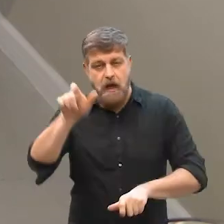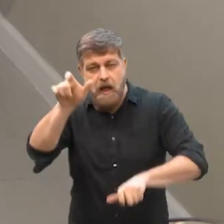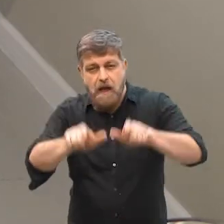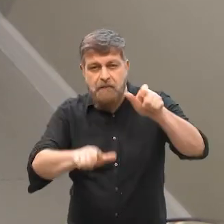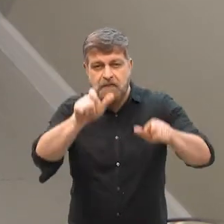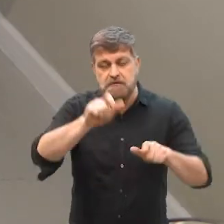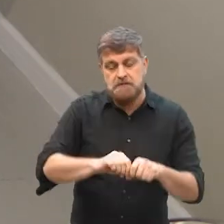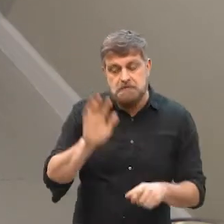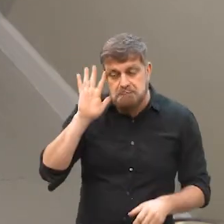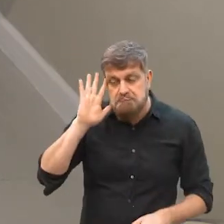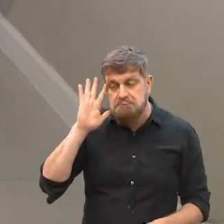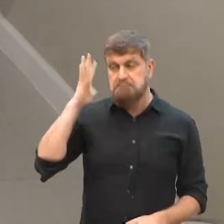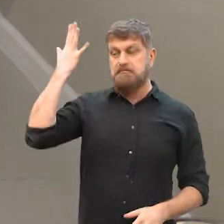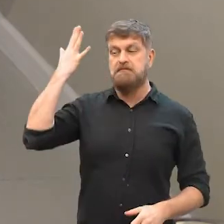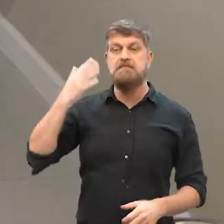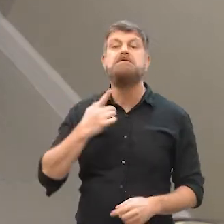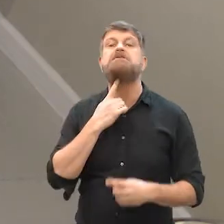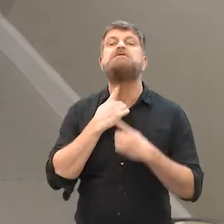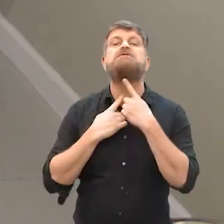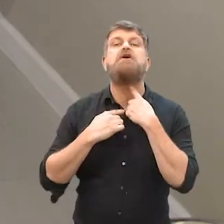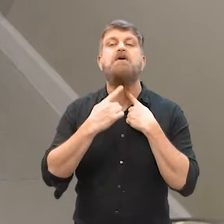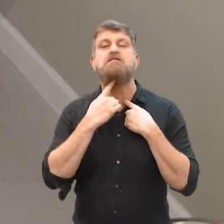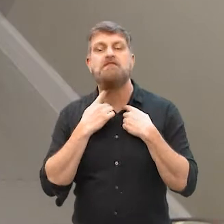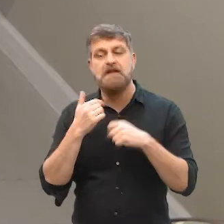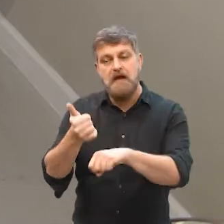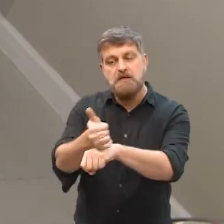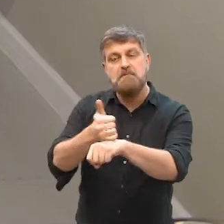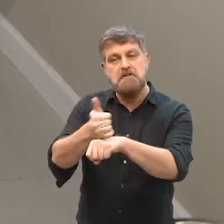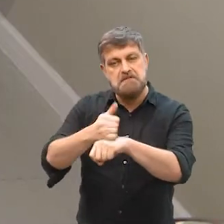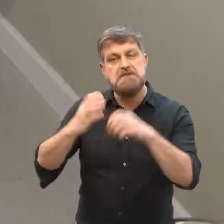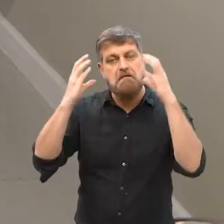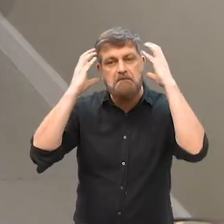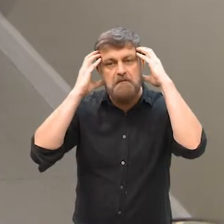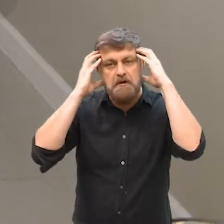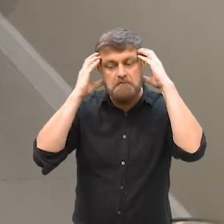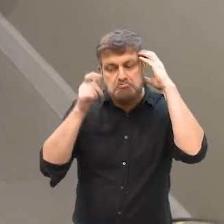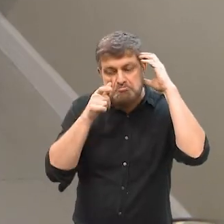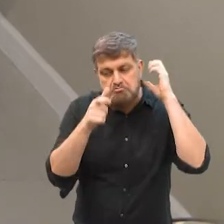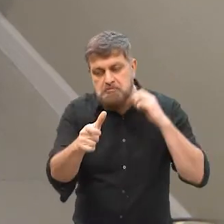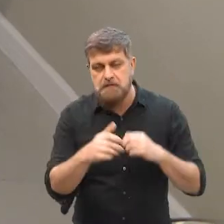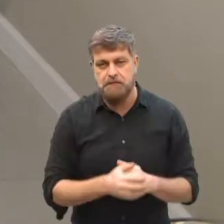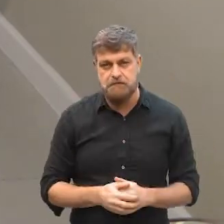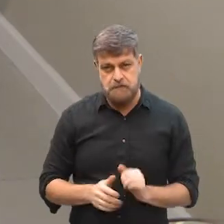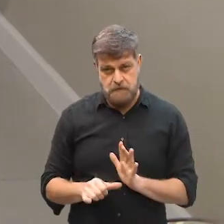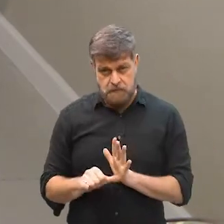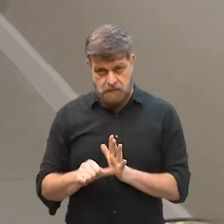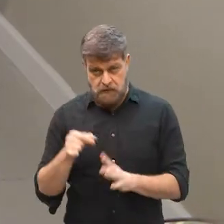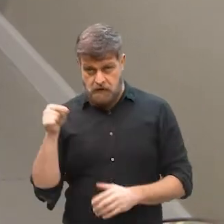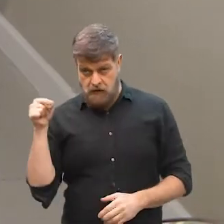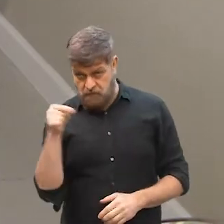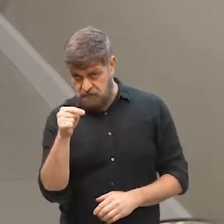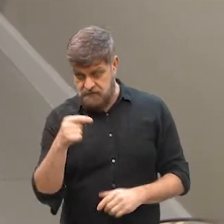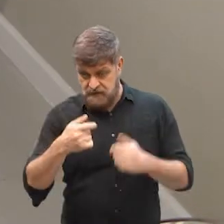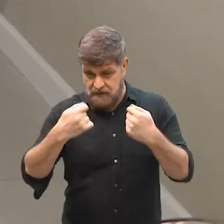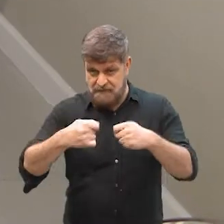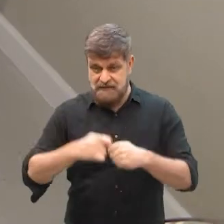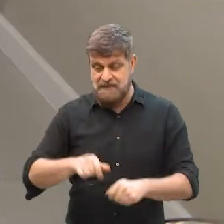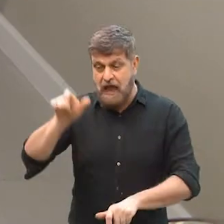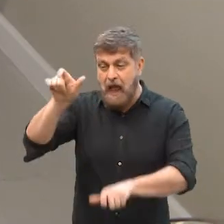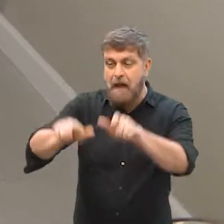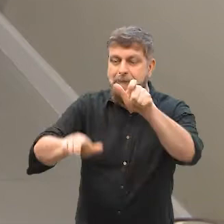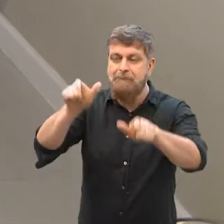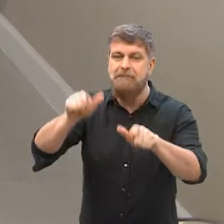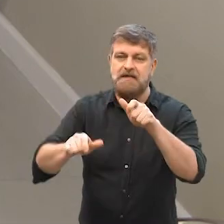de repente tenha vontade de se formar? Eu acho assim, que primeiro você tem que gostar de